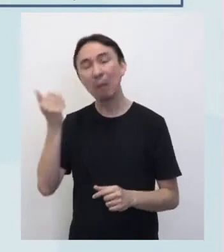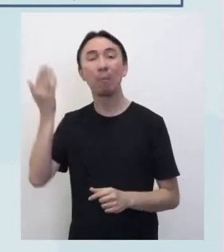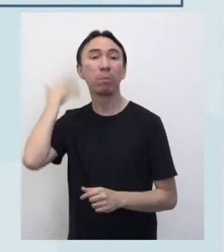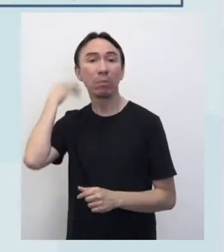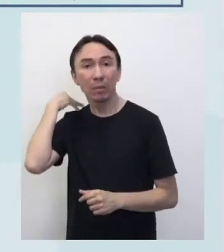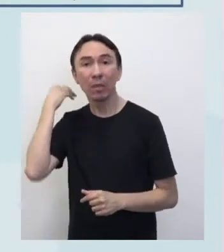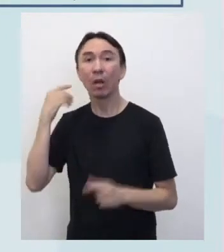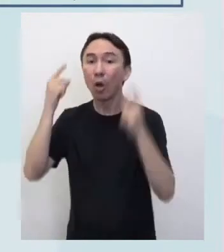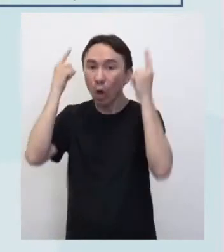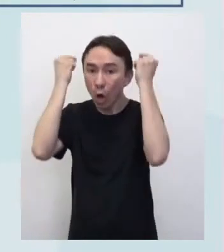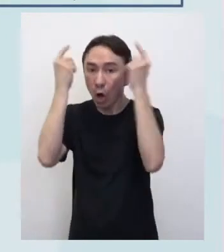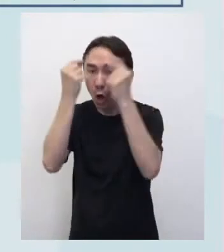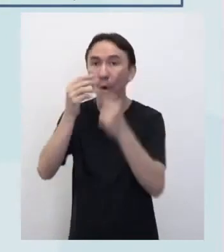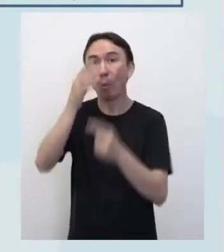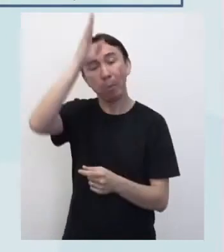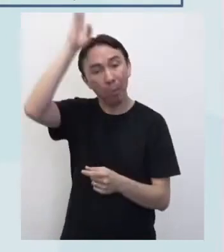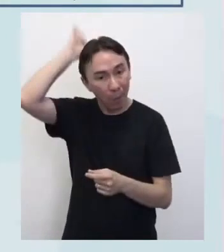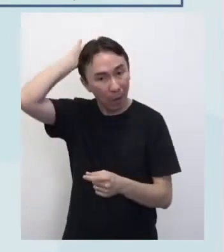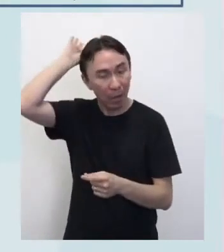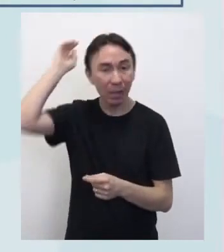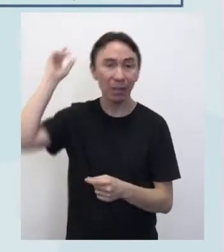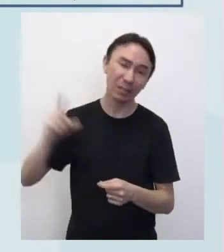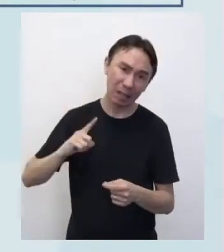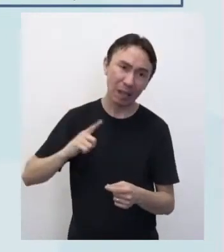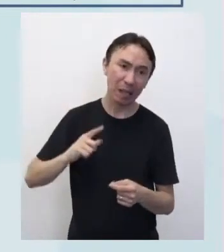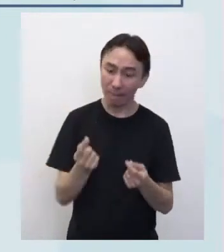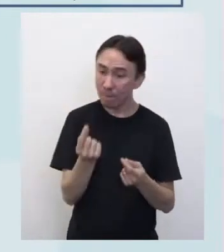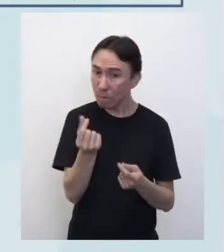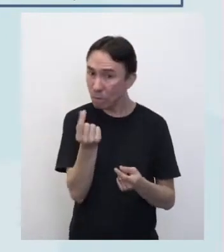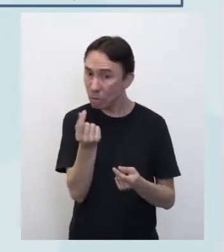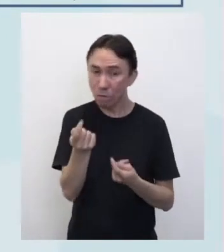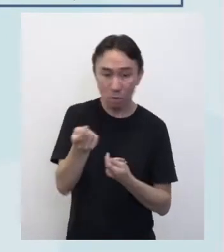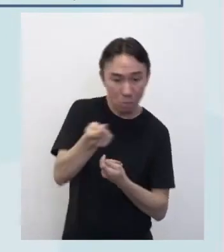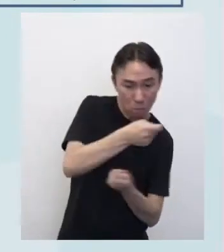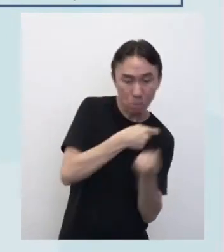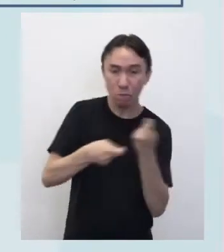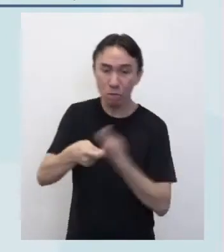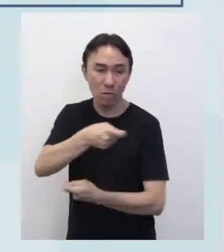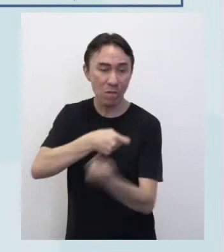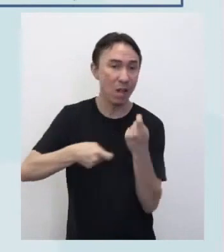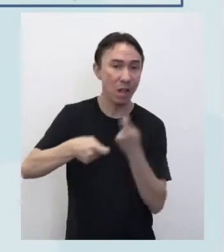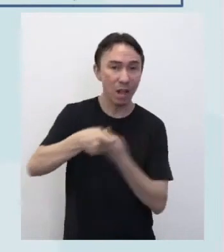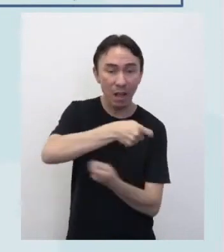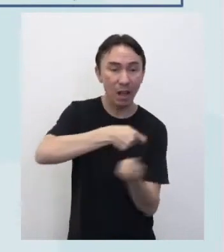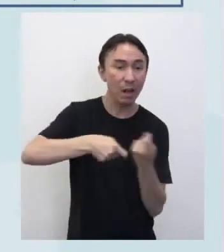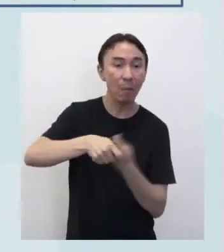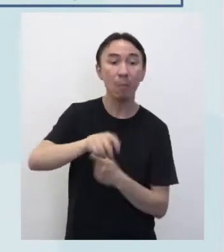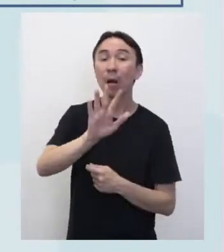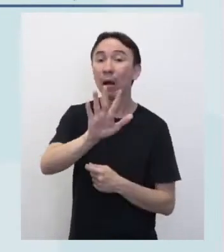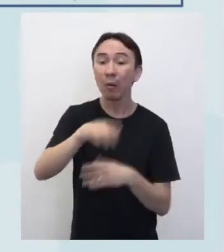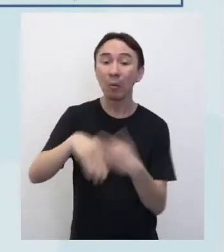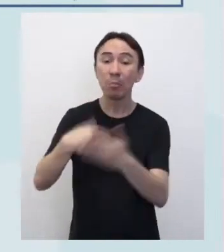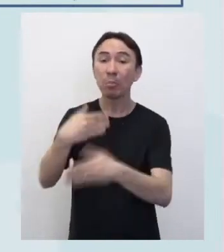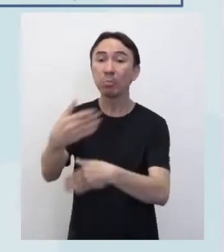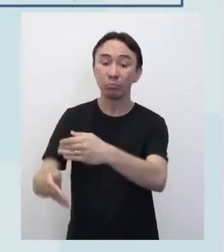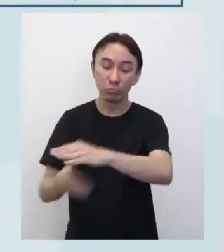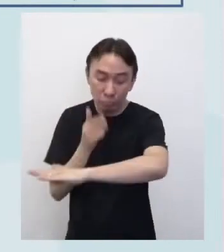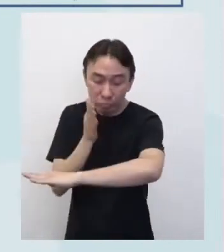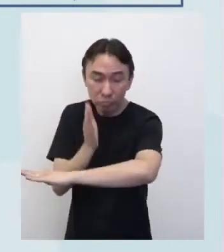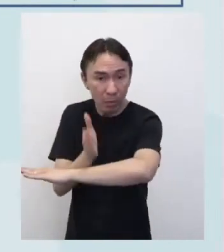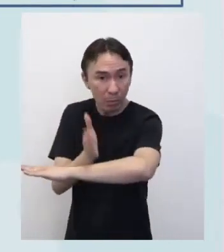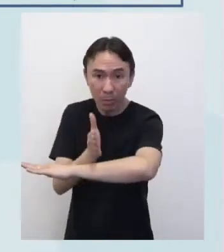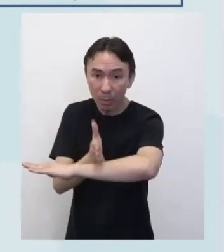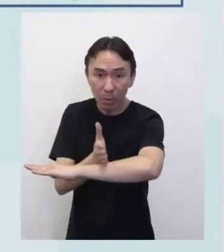do mundo antigo, tinha um comércio bastante forte ali. E durante a Alta Idade Média, esse comércio